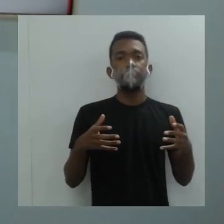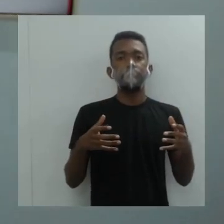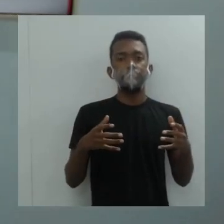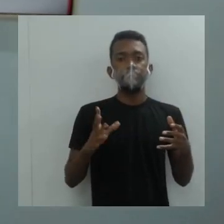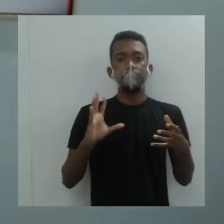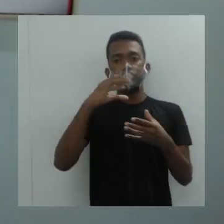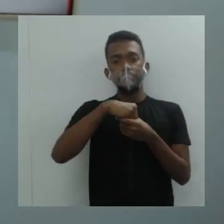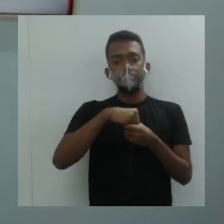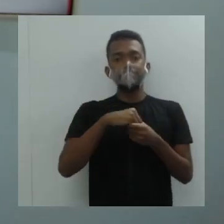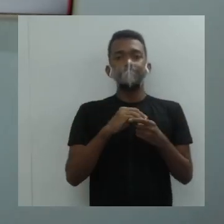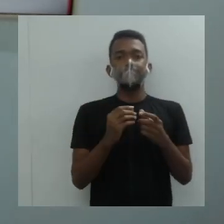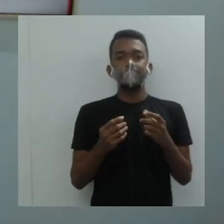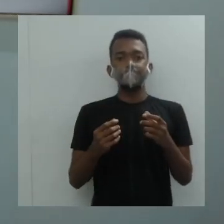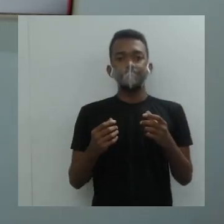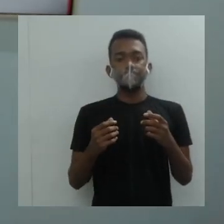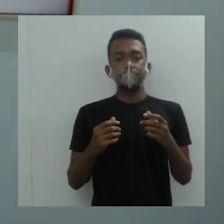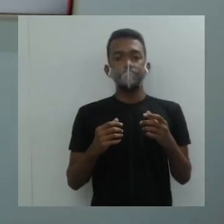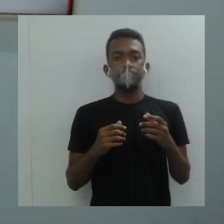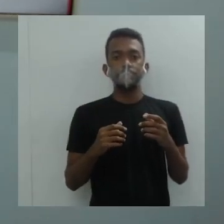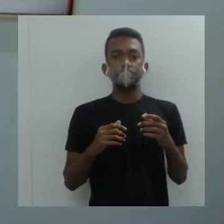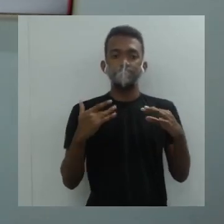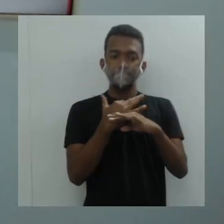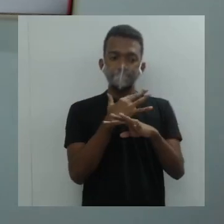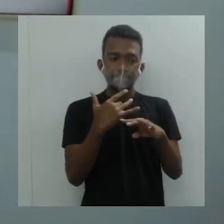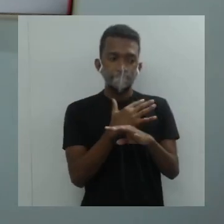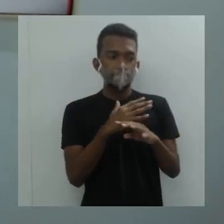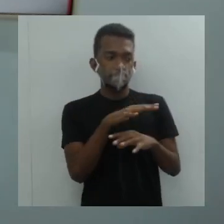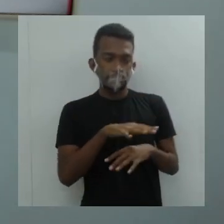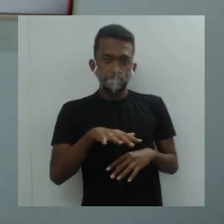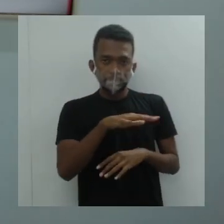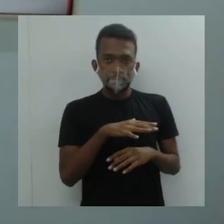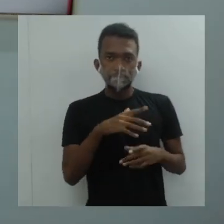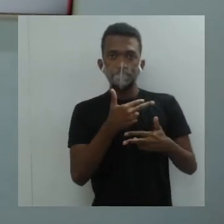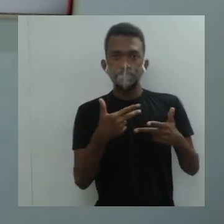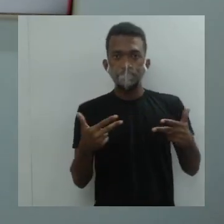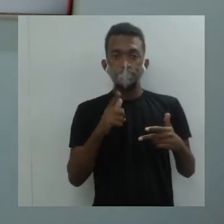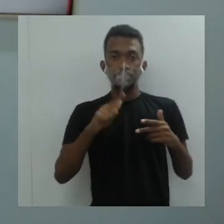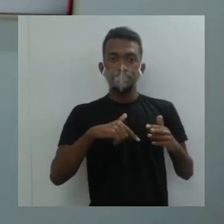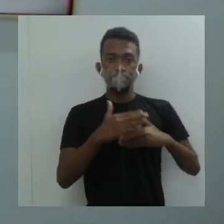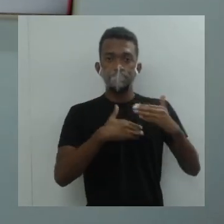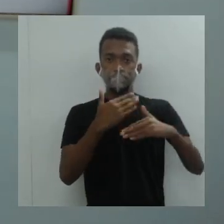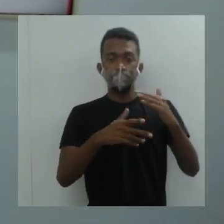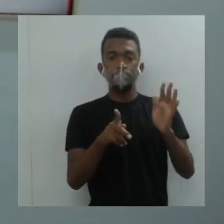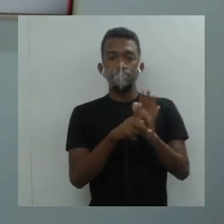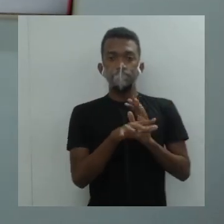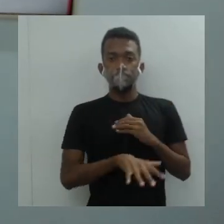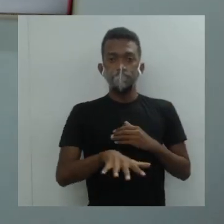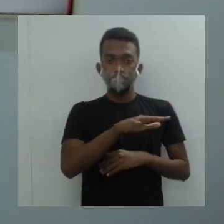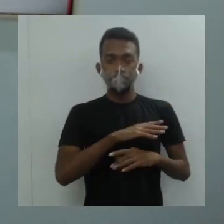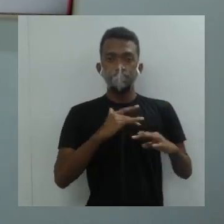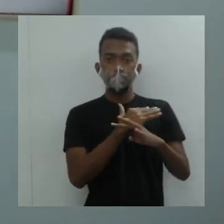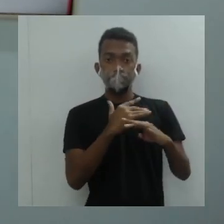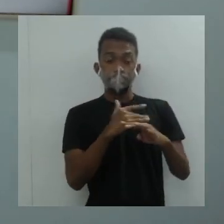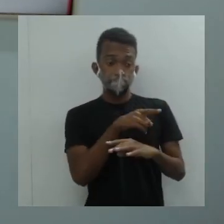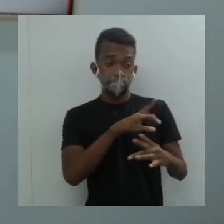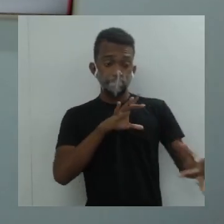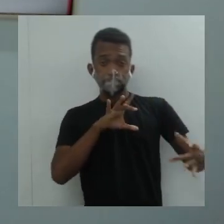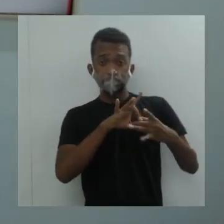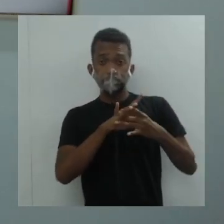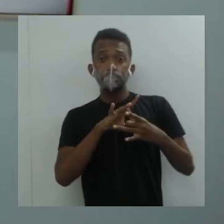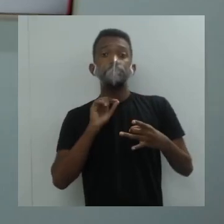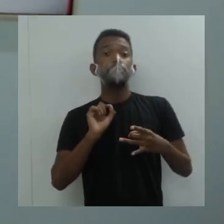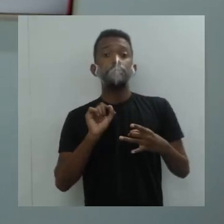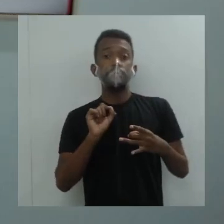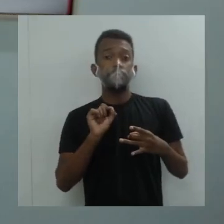das cidades, a gente falar das cidades, da evolução das cidades, elas estão ligadas ao